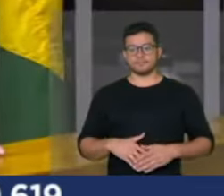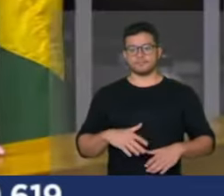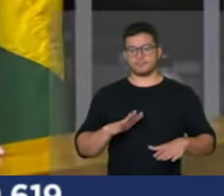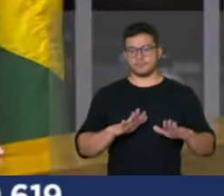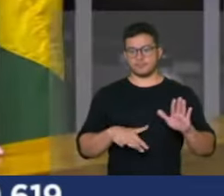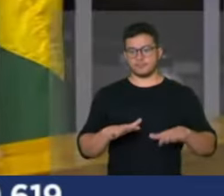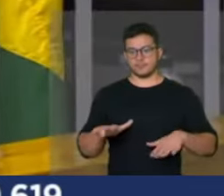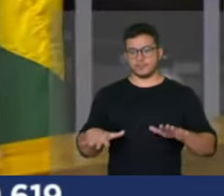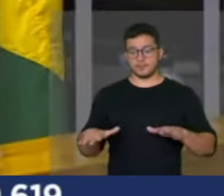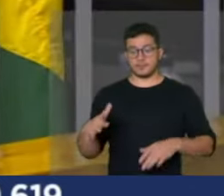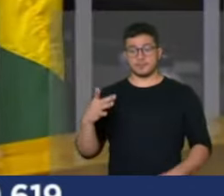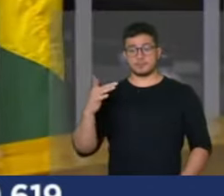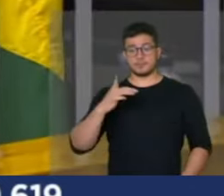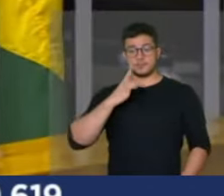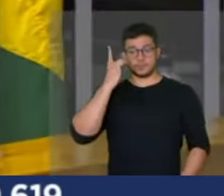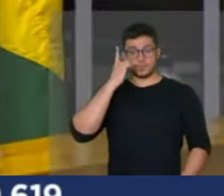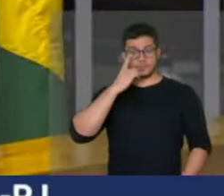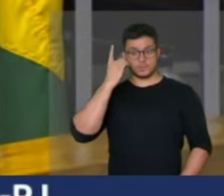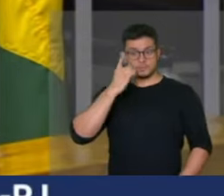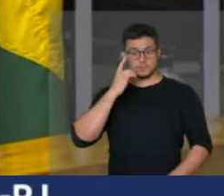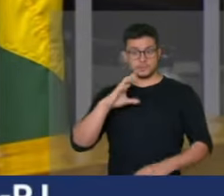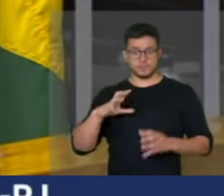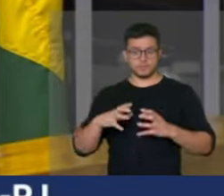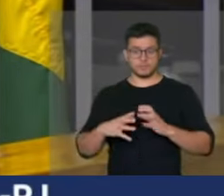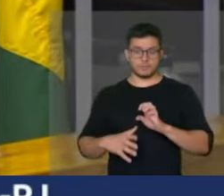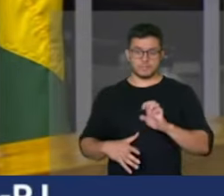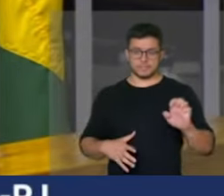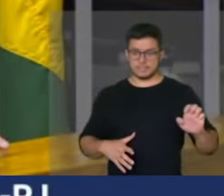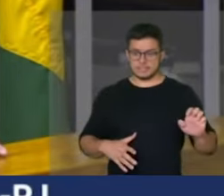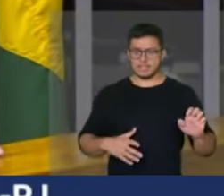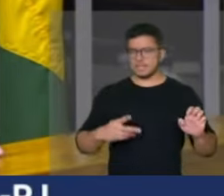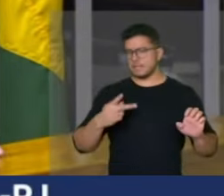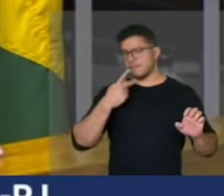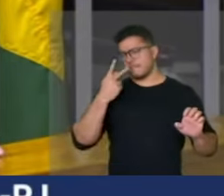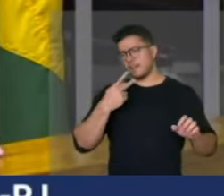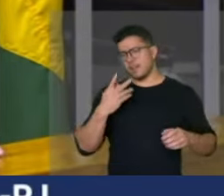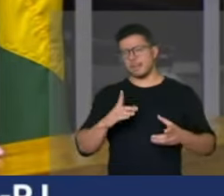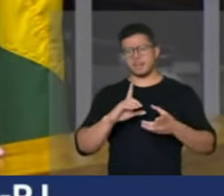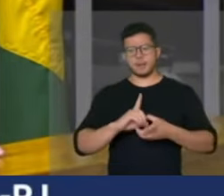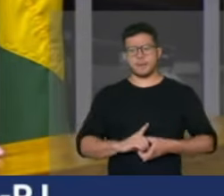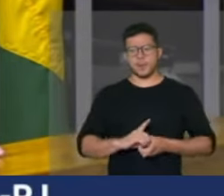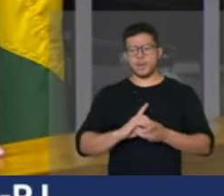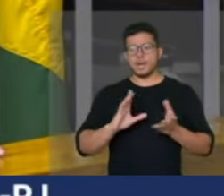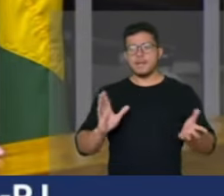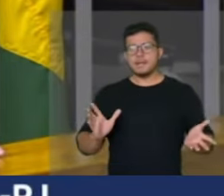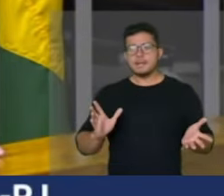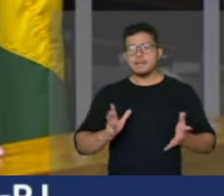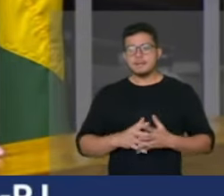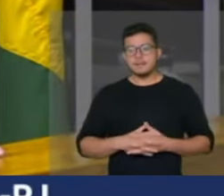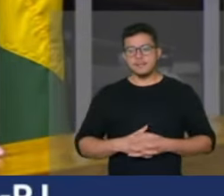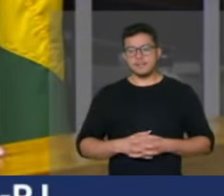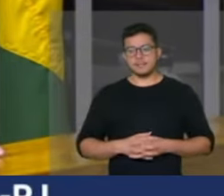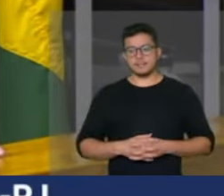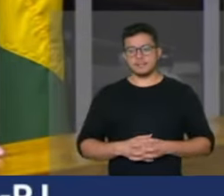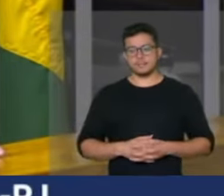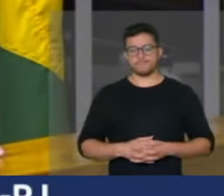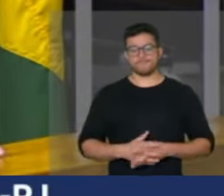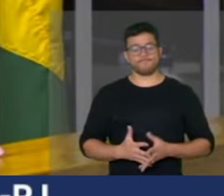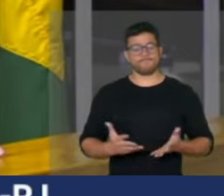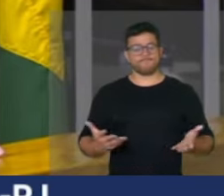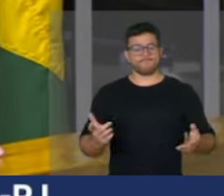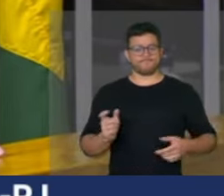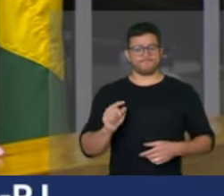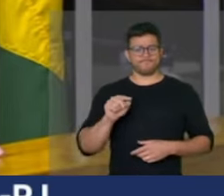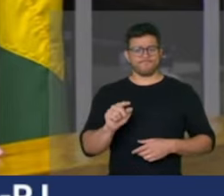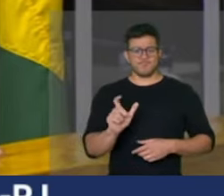os deputados de esquerda enchendo a boca para falar de democracia. E a democracia se tornou